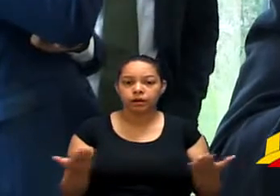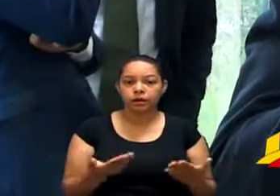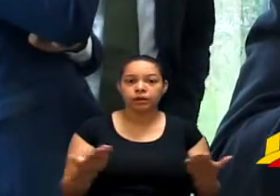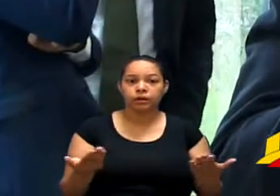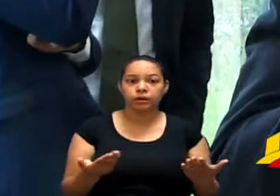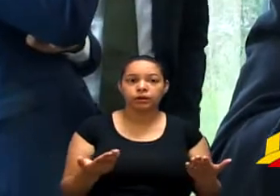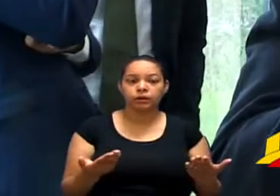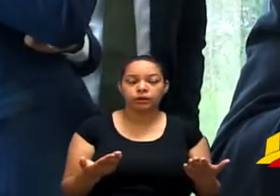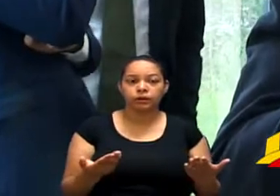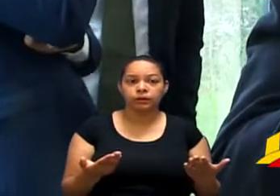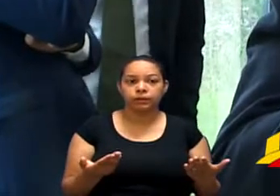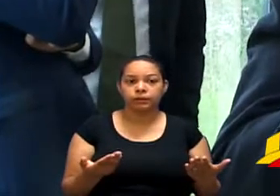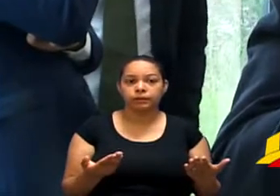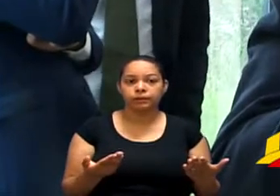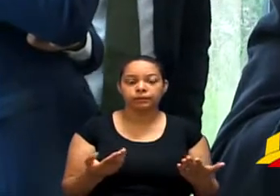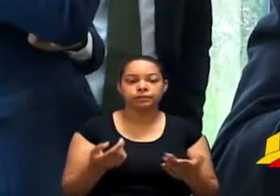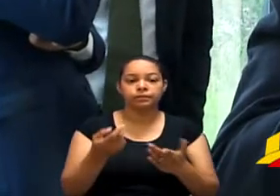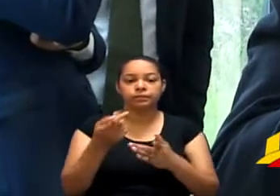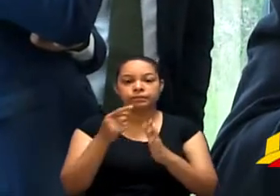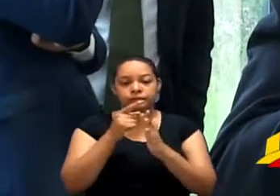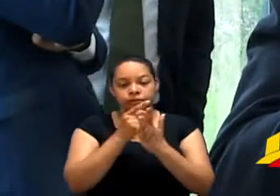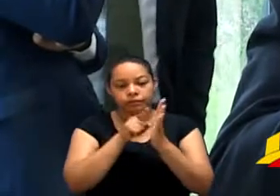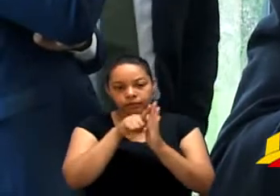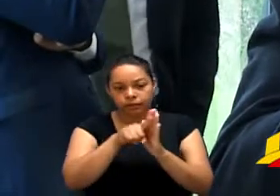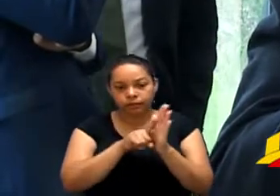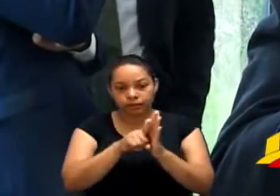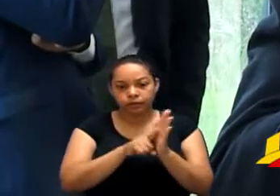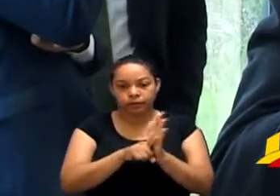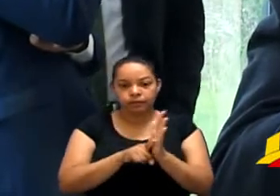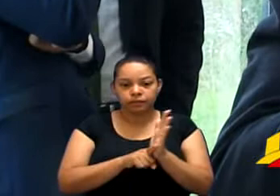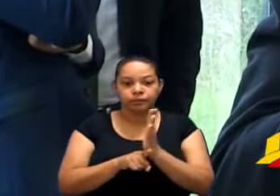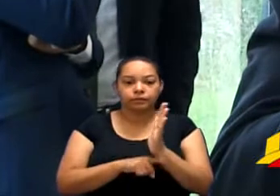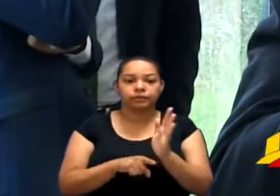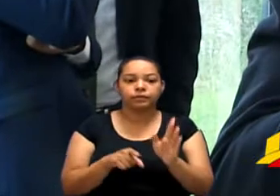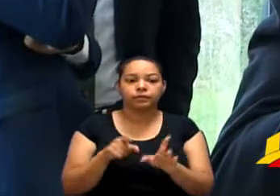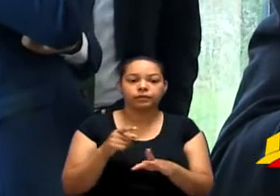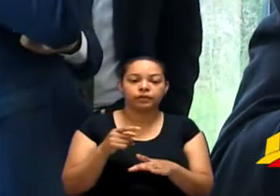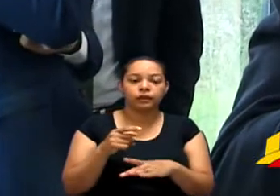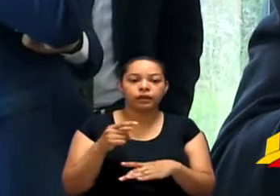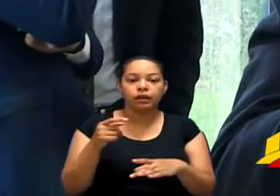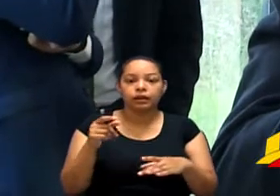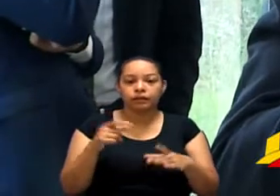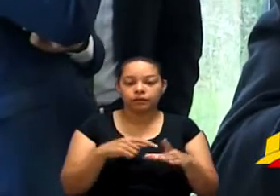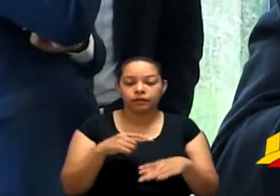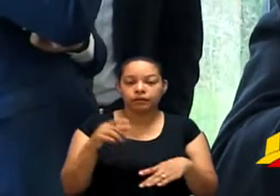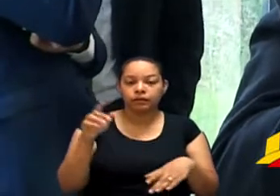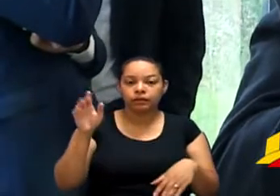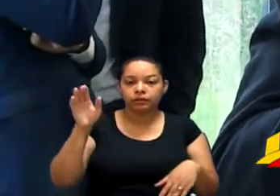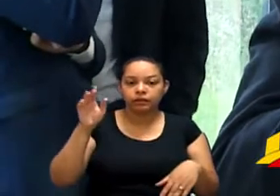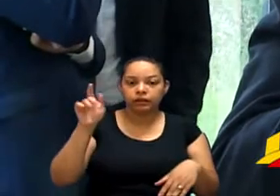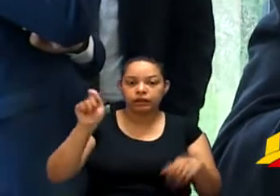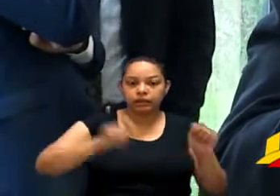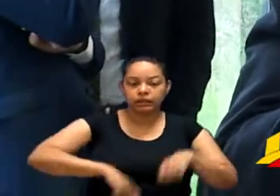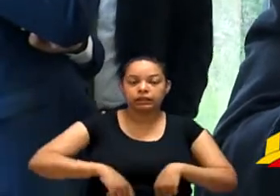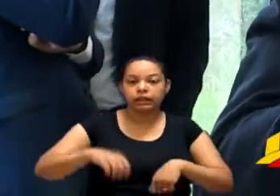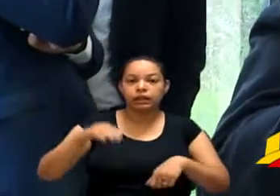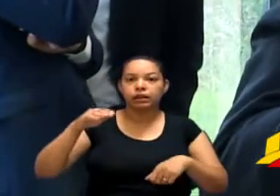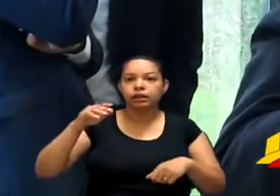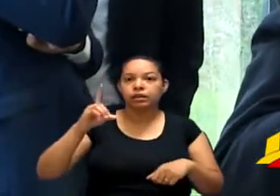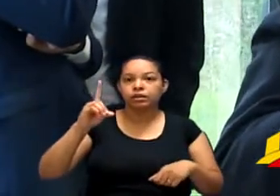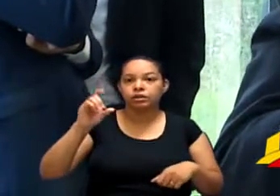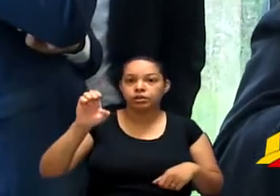procedendo análise propositura constatamos que ela pretende dispor sobre desconto de tarifa de água nos casos